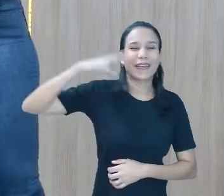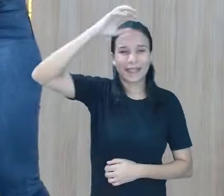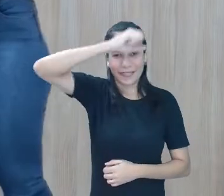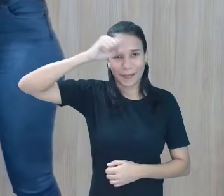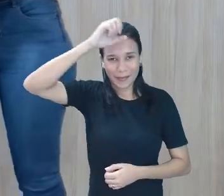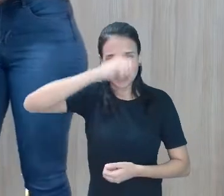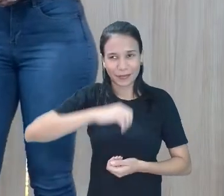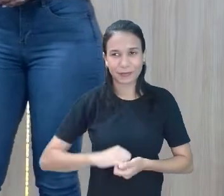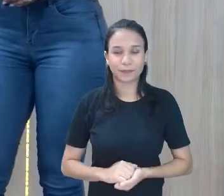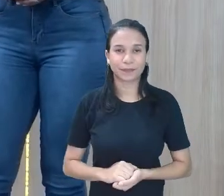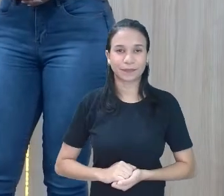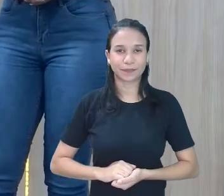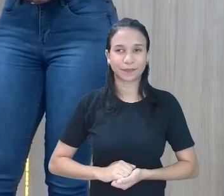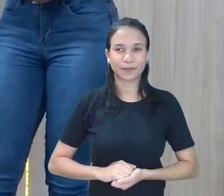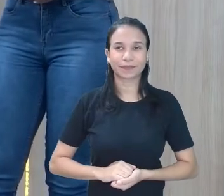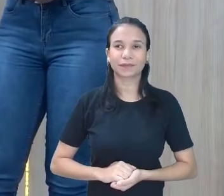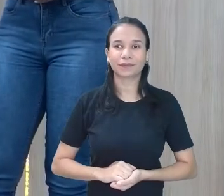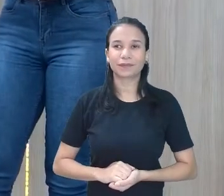descobrir.